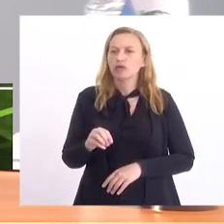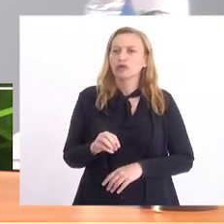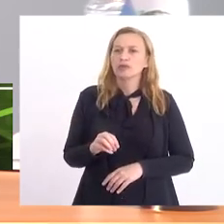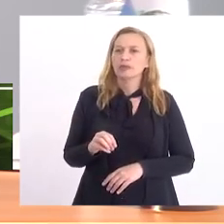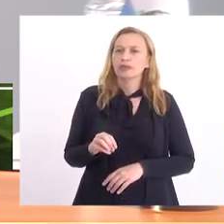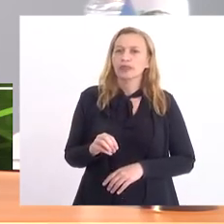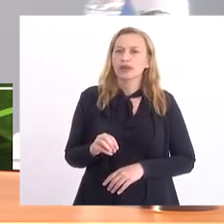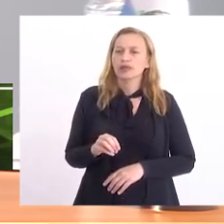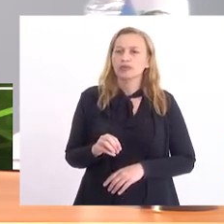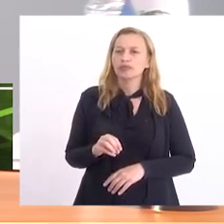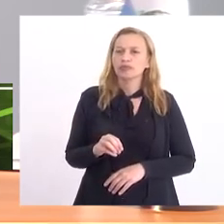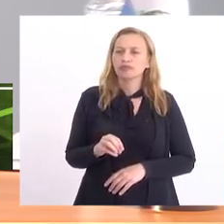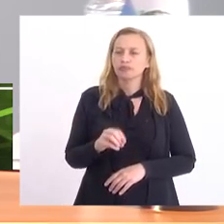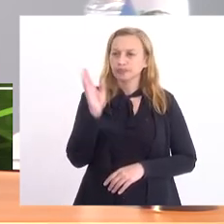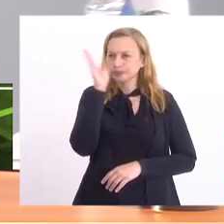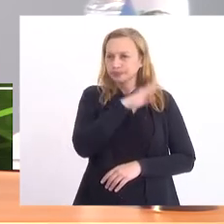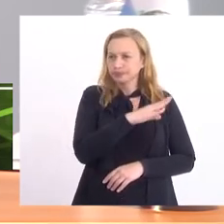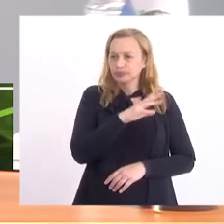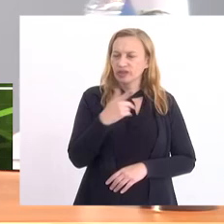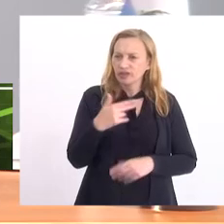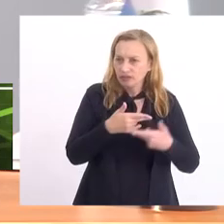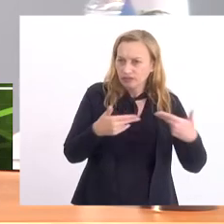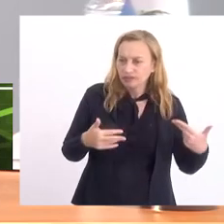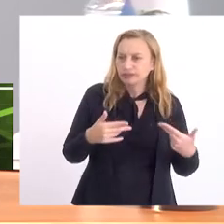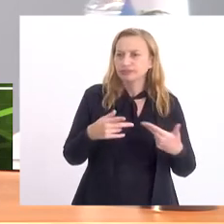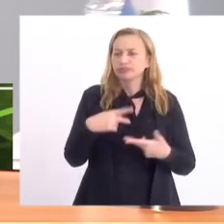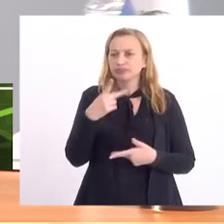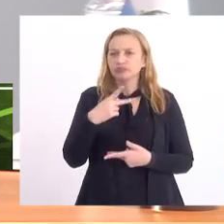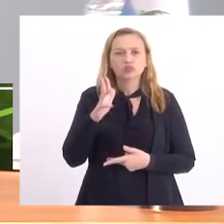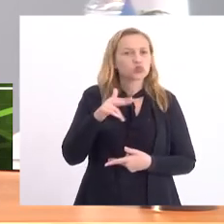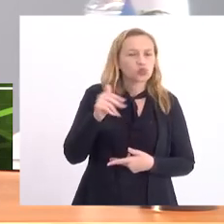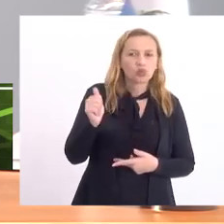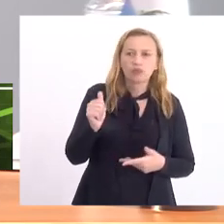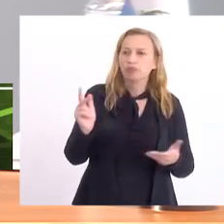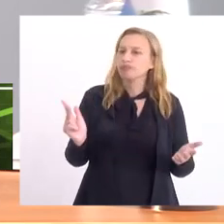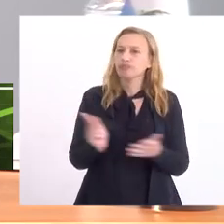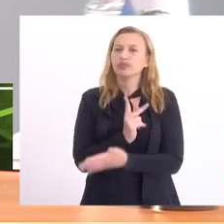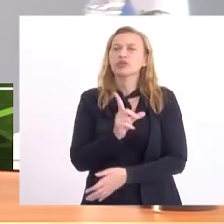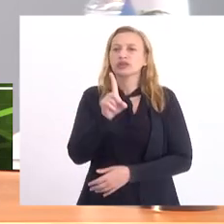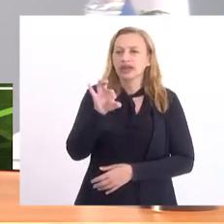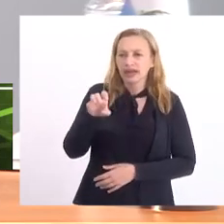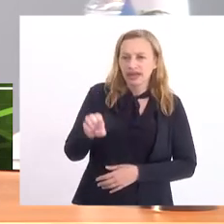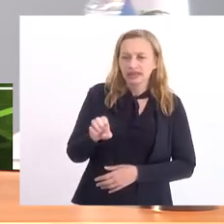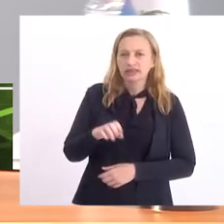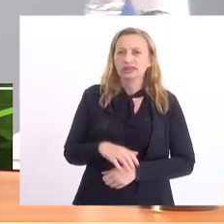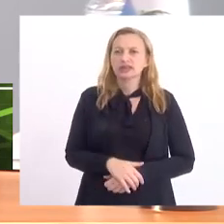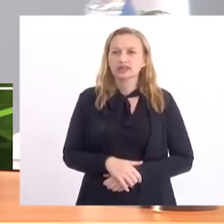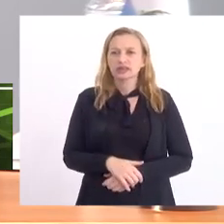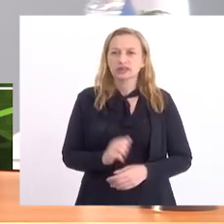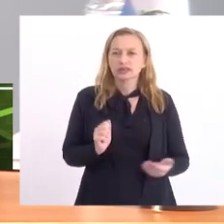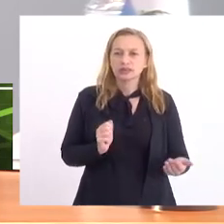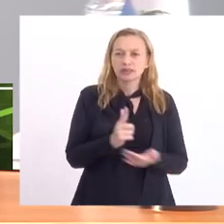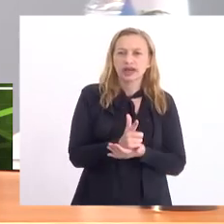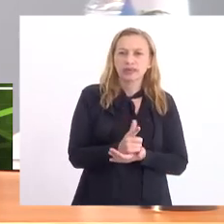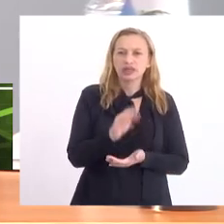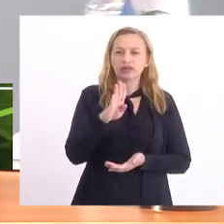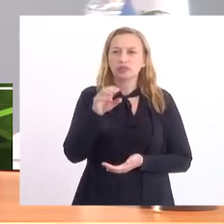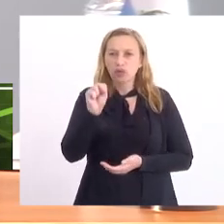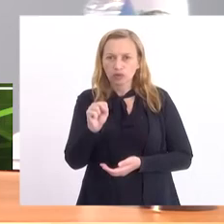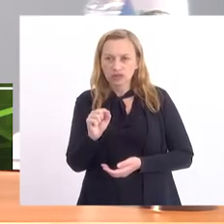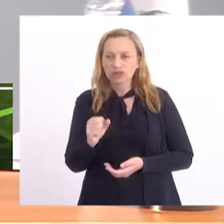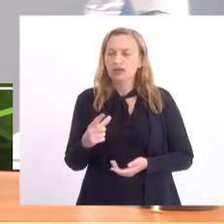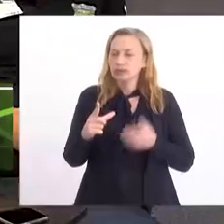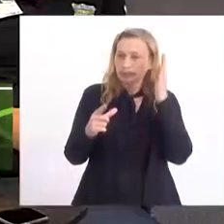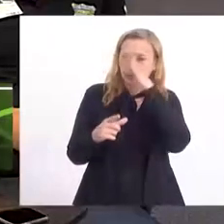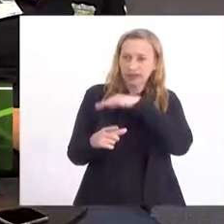que muitos falaram que nunca aconteceu no Degase, com pagamento de bolsa, né, para